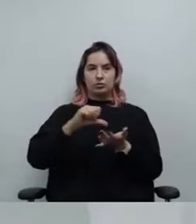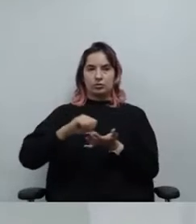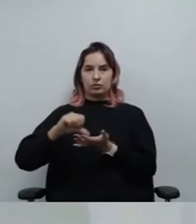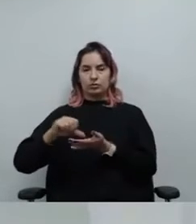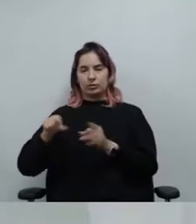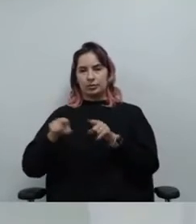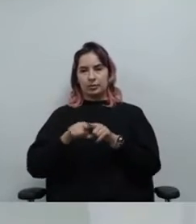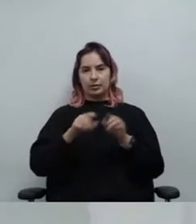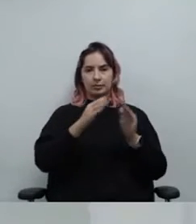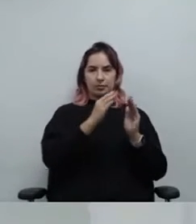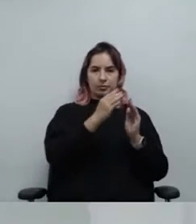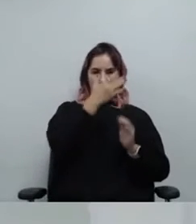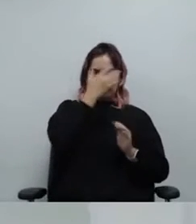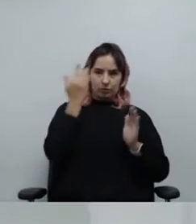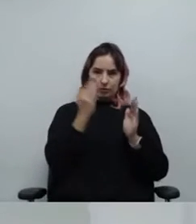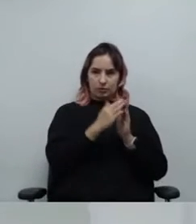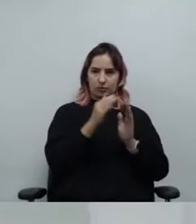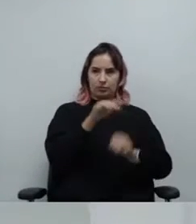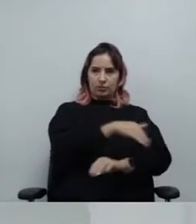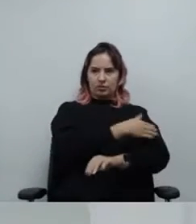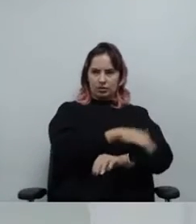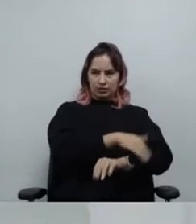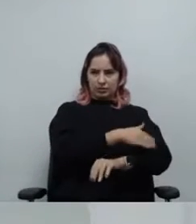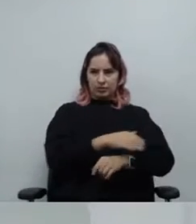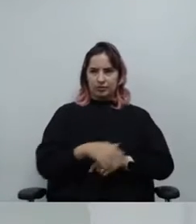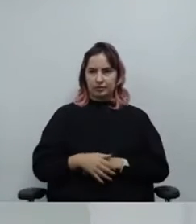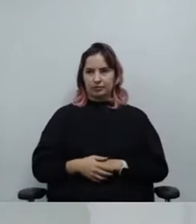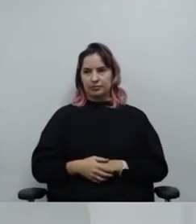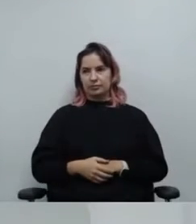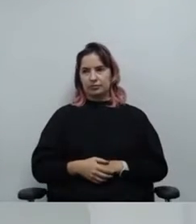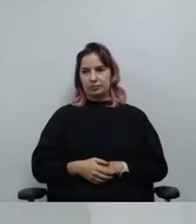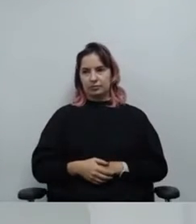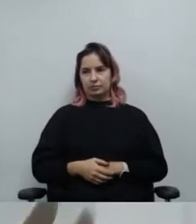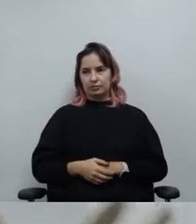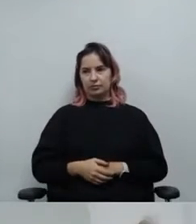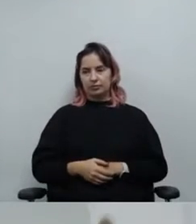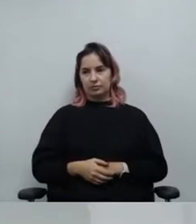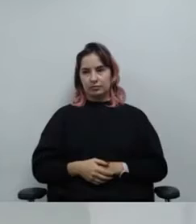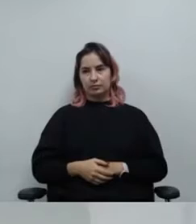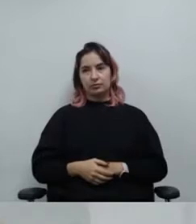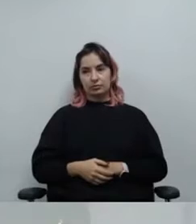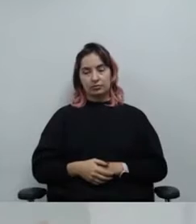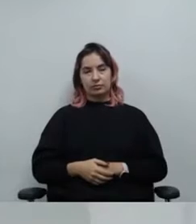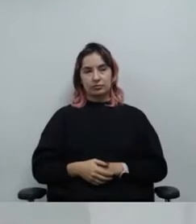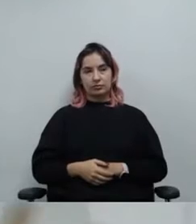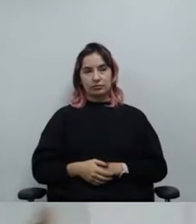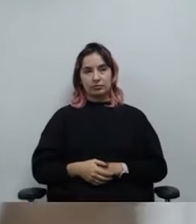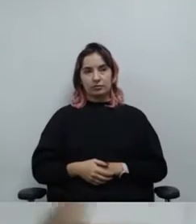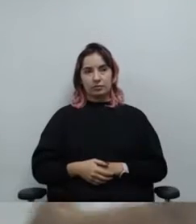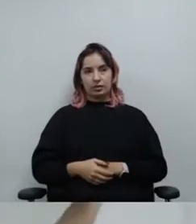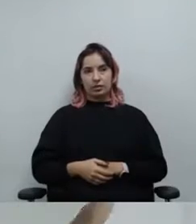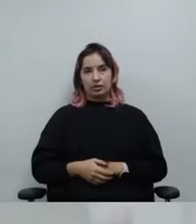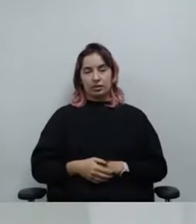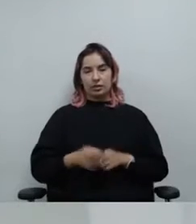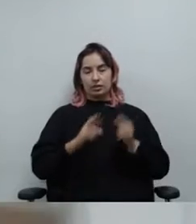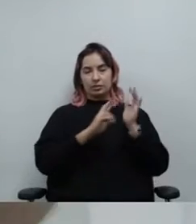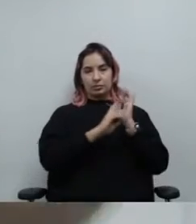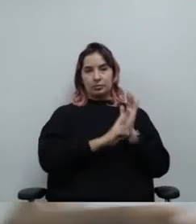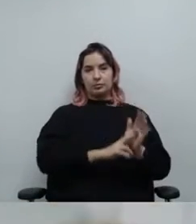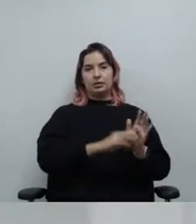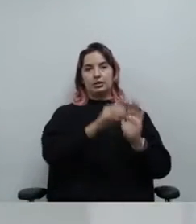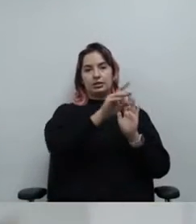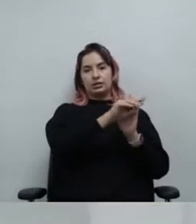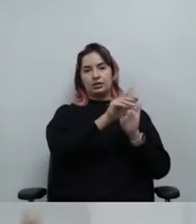rua, ele tem essa cara de... Muitas vezes ele é a cara da defensoria na imprensa, ele é a